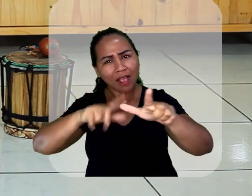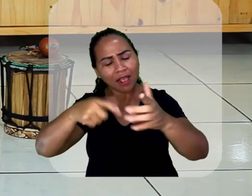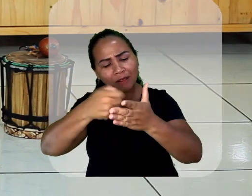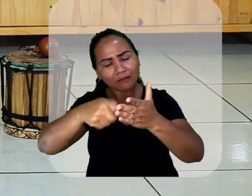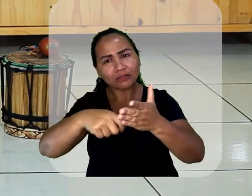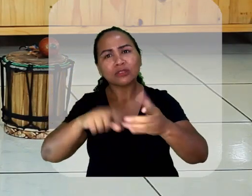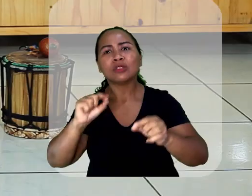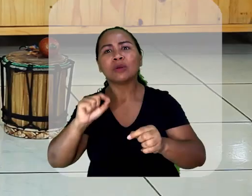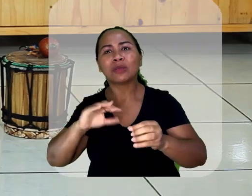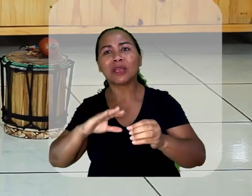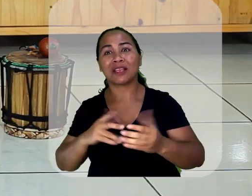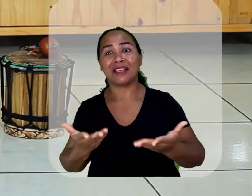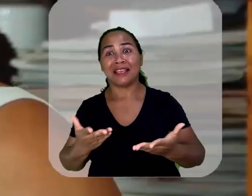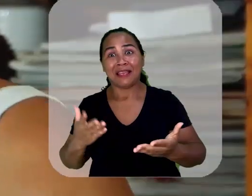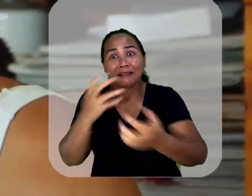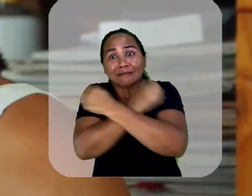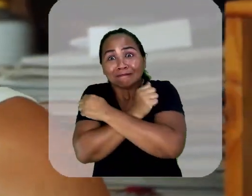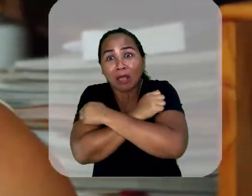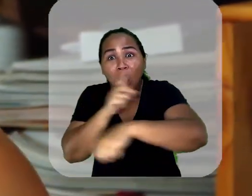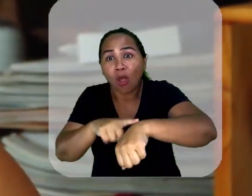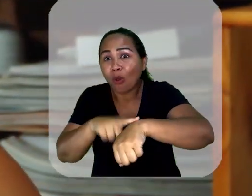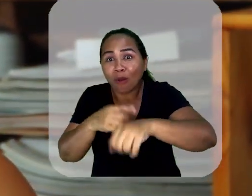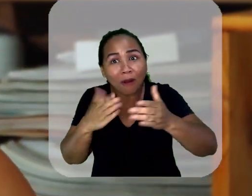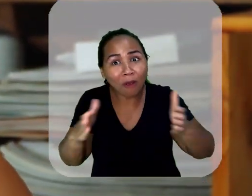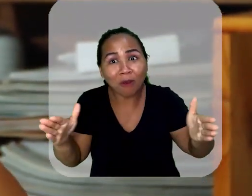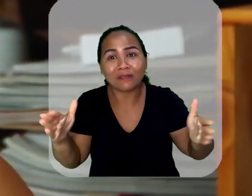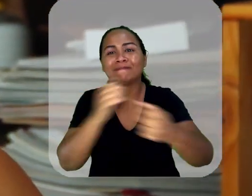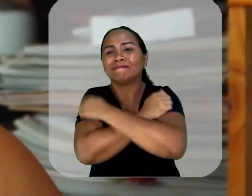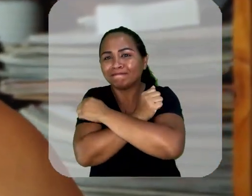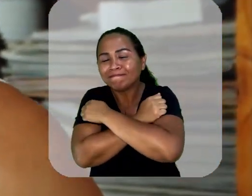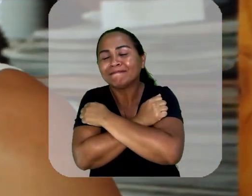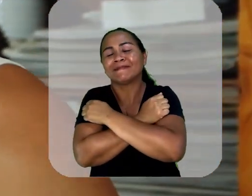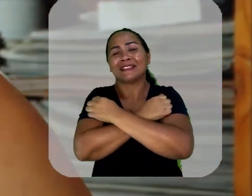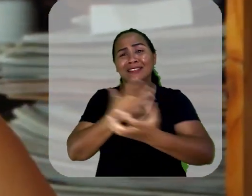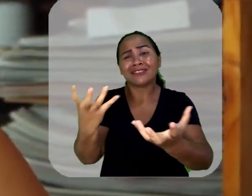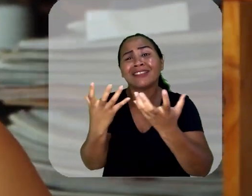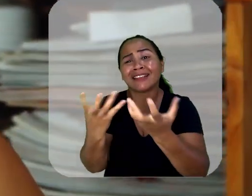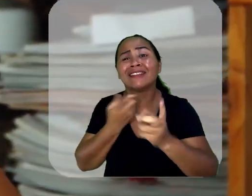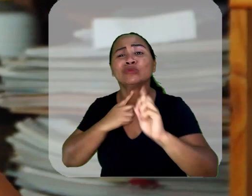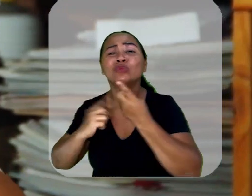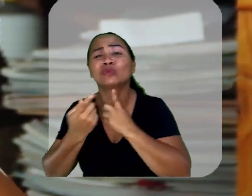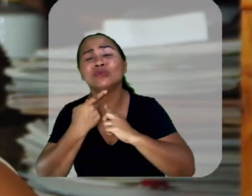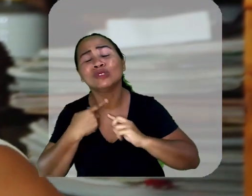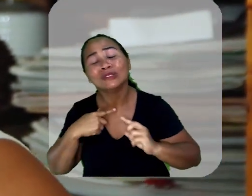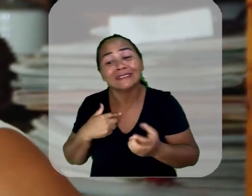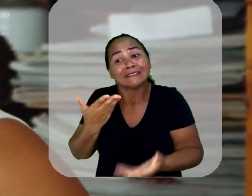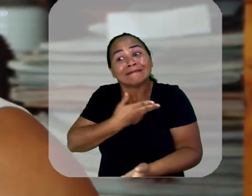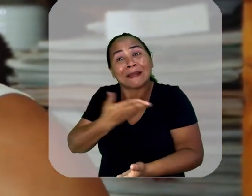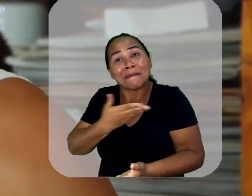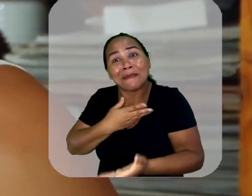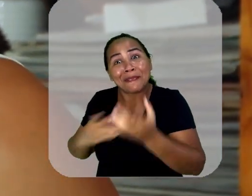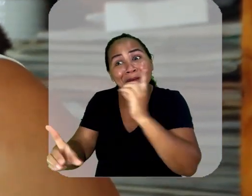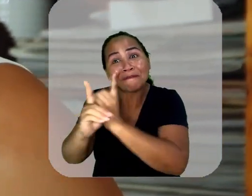pandemia de abraços, né, minha gente? Porque a gente fica com vontade de encontrar os amigos para abraçar, para festejar, para celebrar a